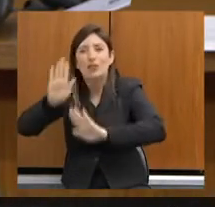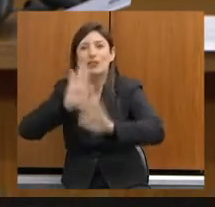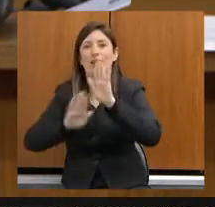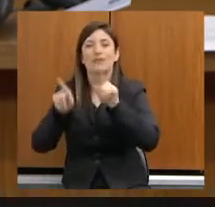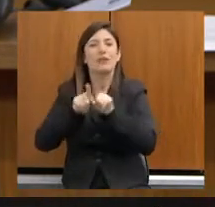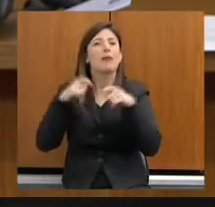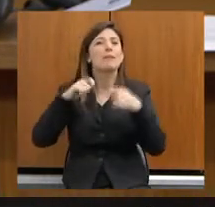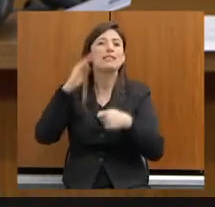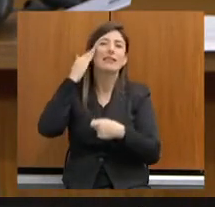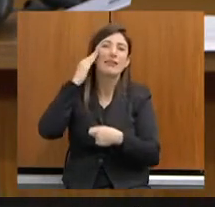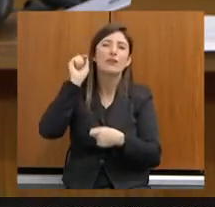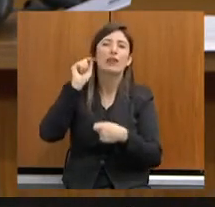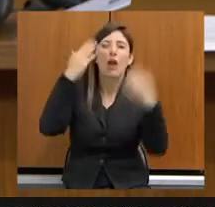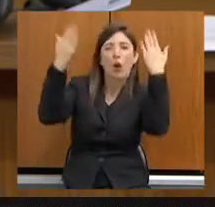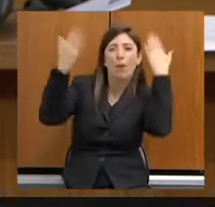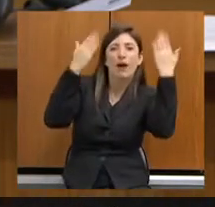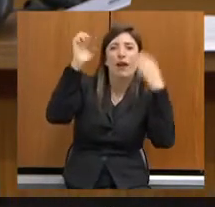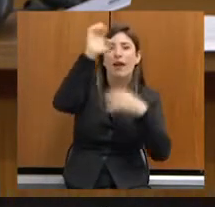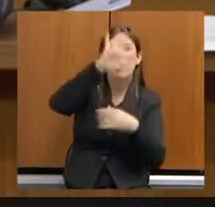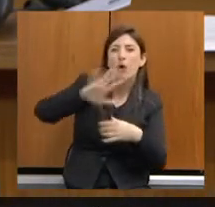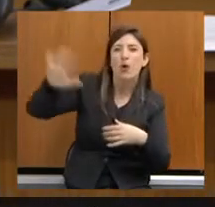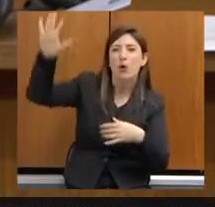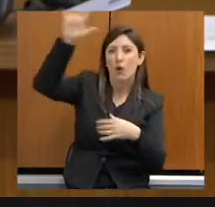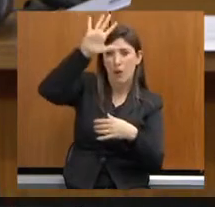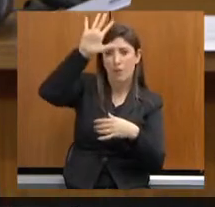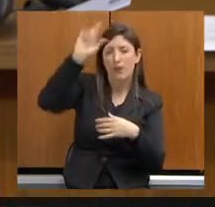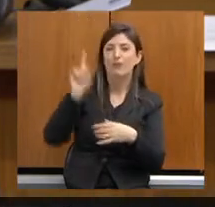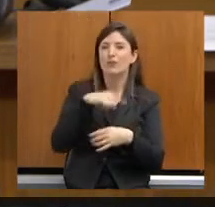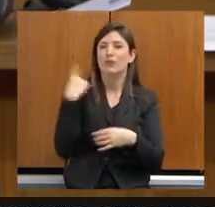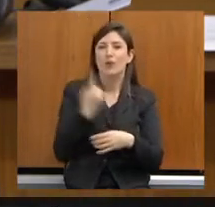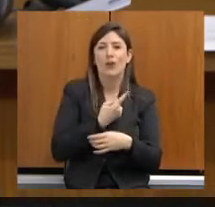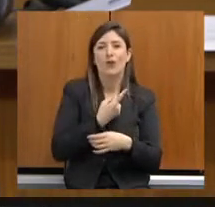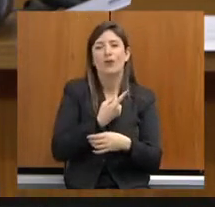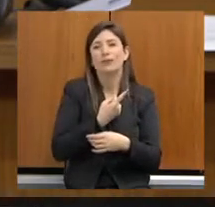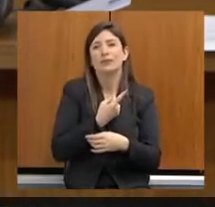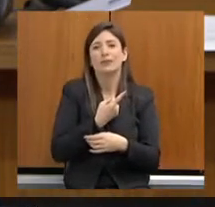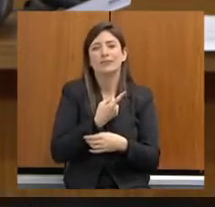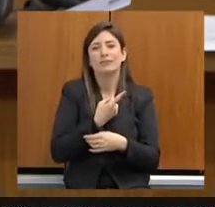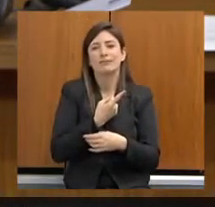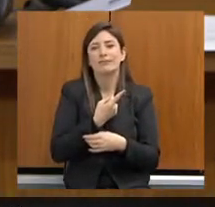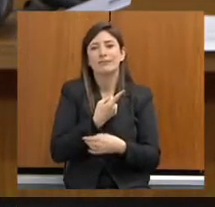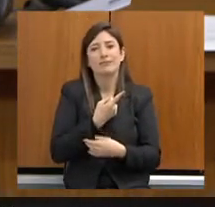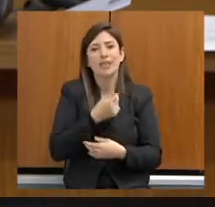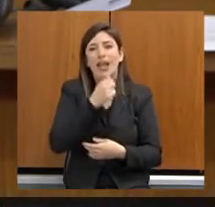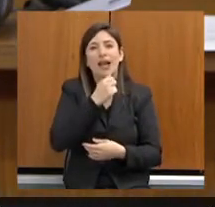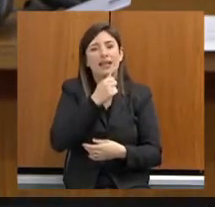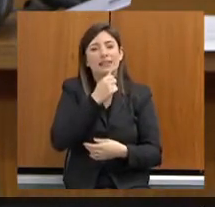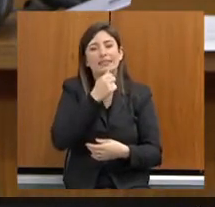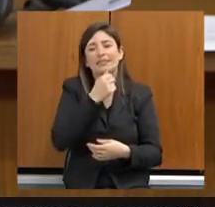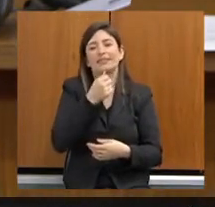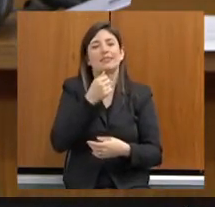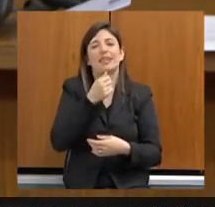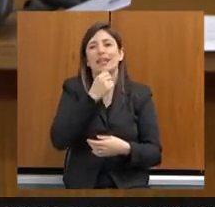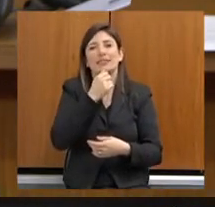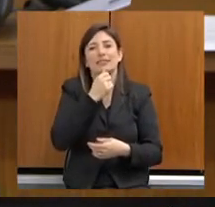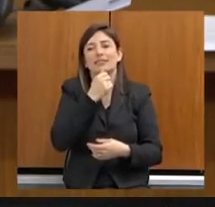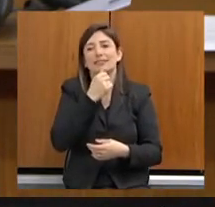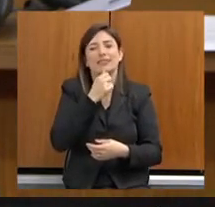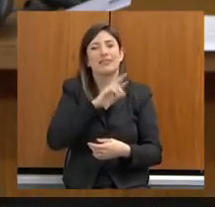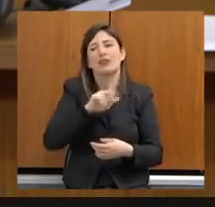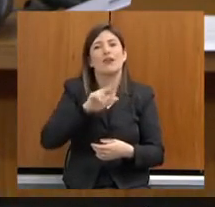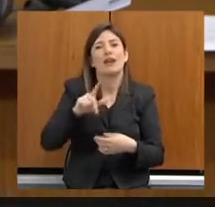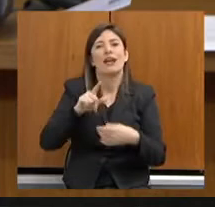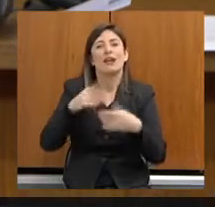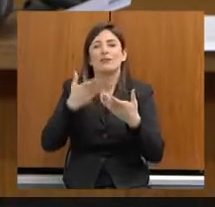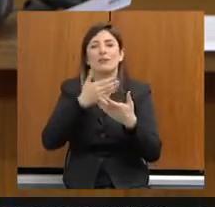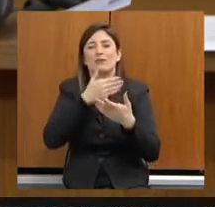aí agora comparando com a Europa e nós não somos ainda é algo que possamos buscar muito o Estado Livre de Brucelose e tuberculose